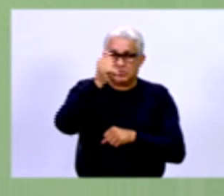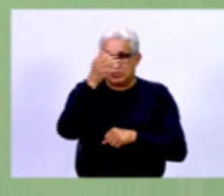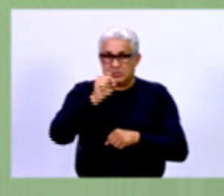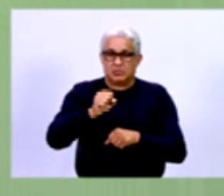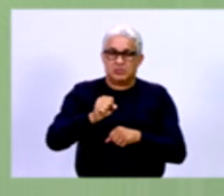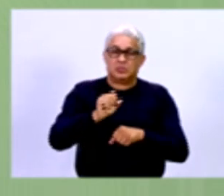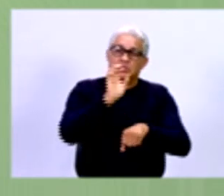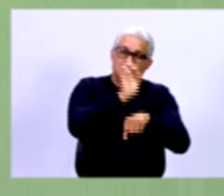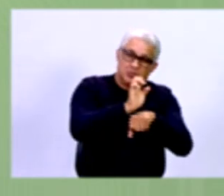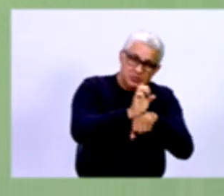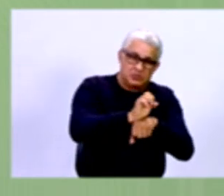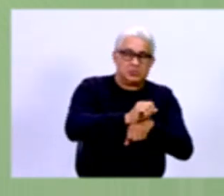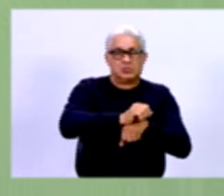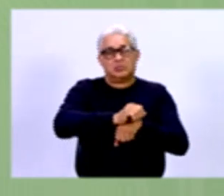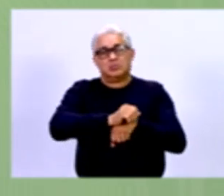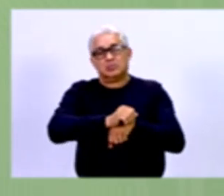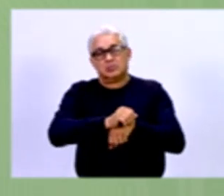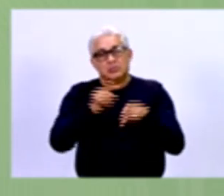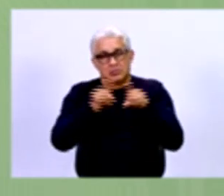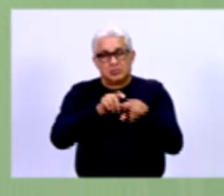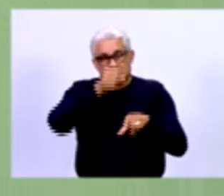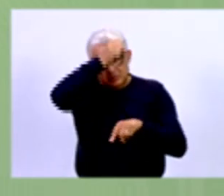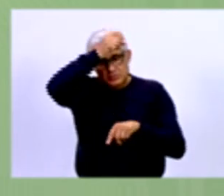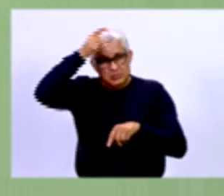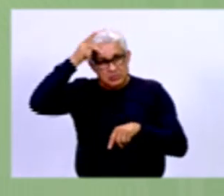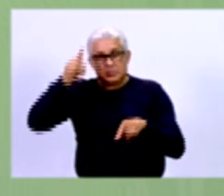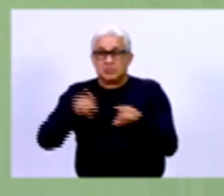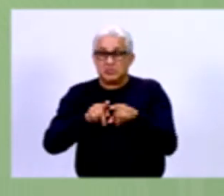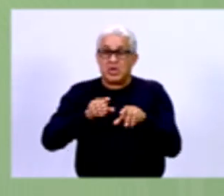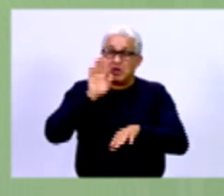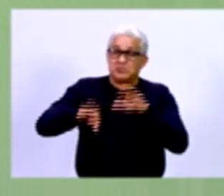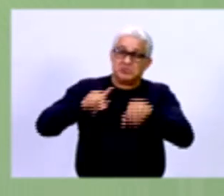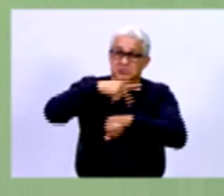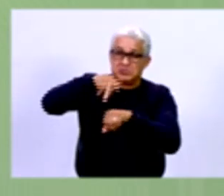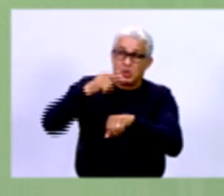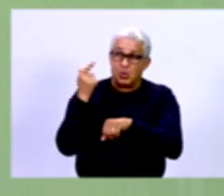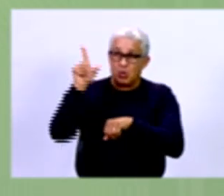outros países, né, em dificuldade, e os subsídios.